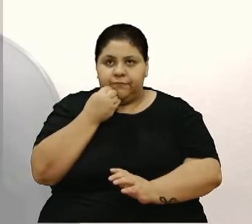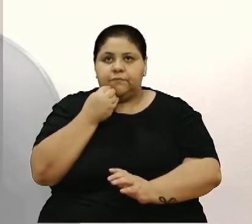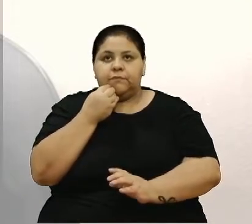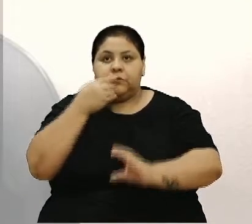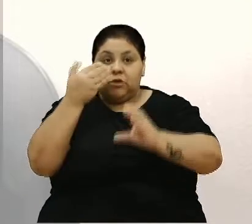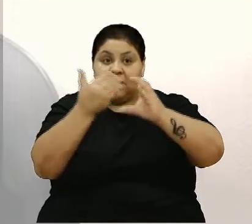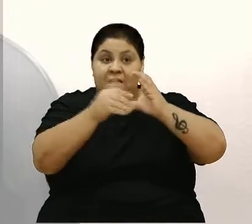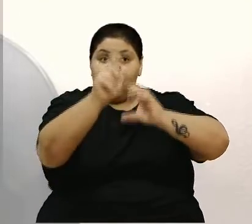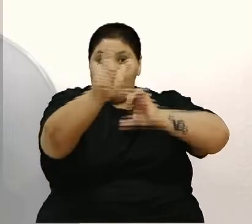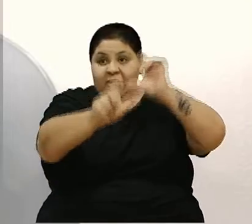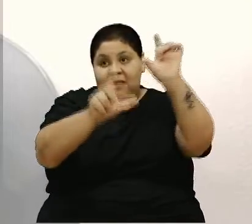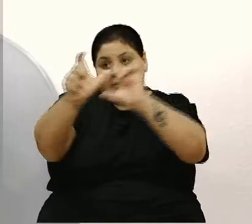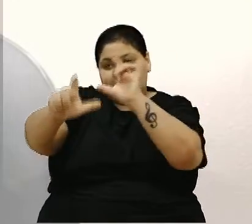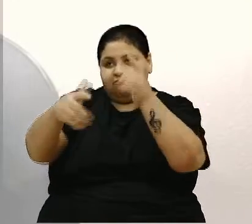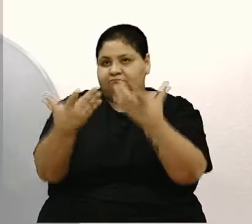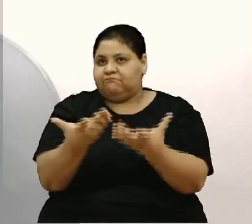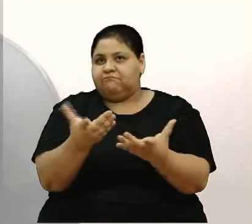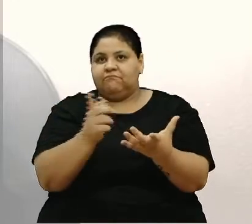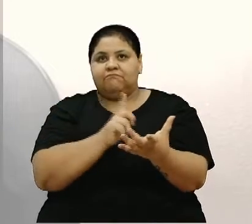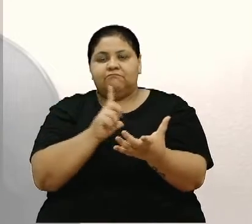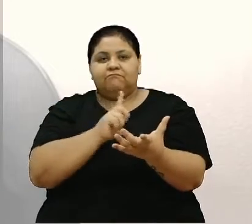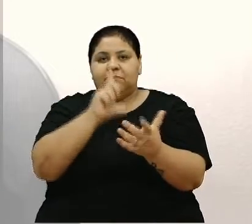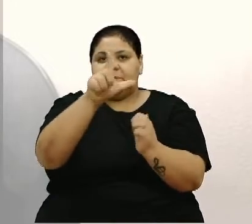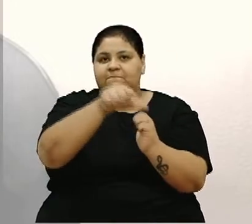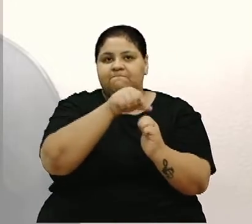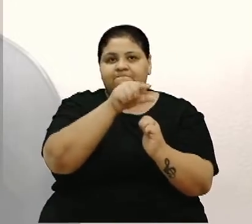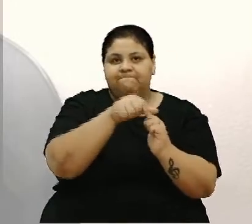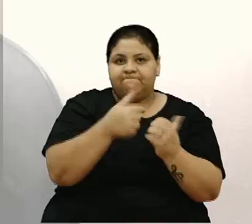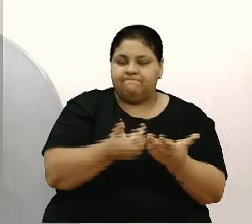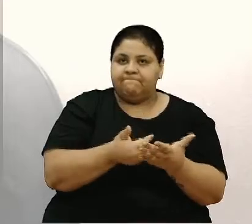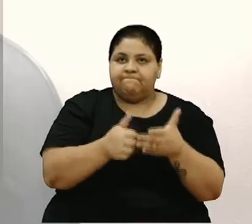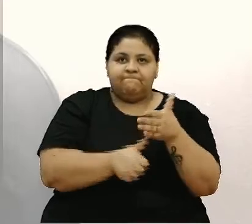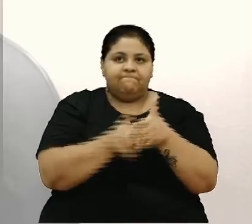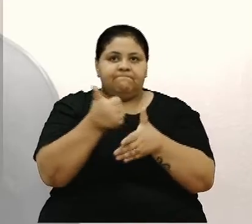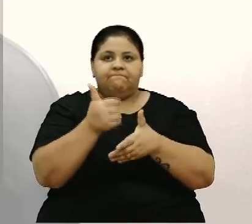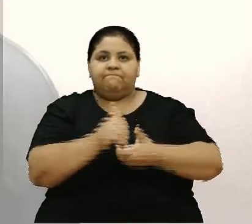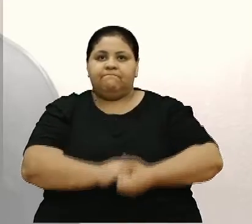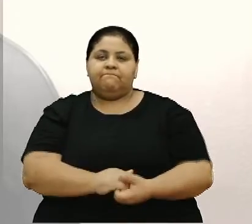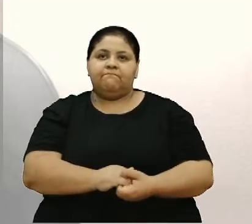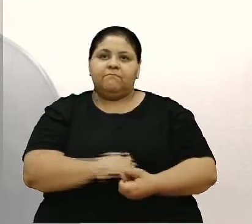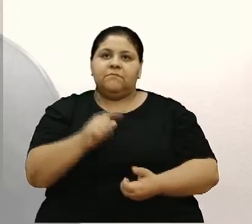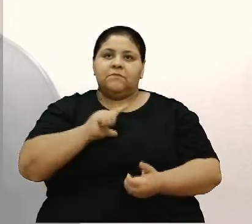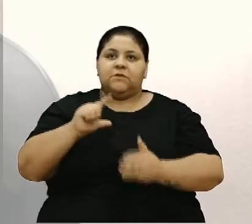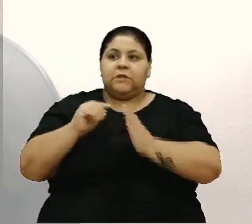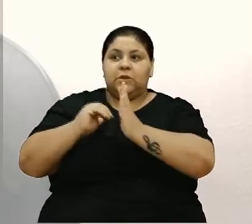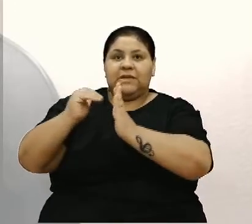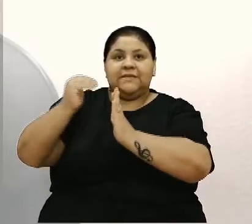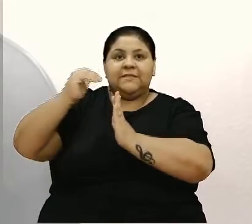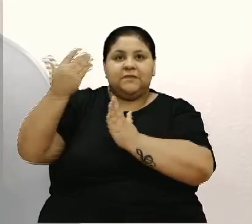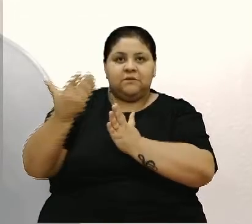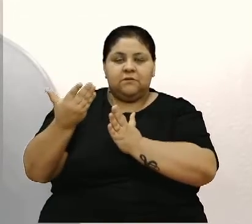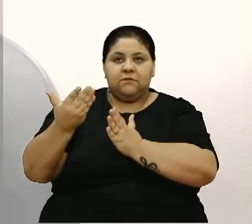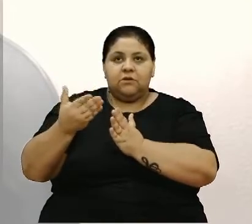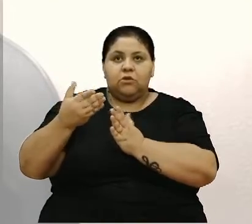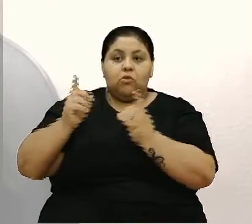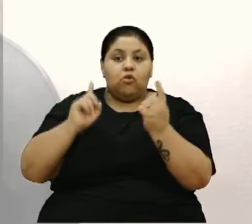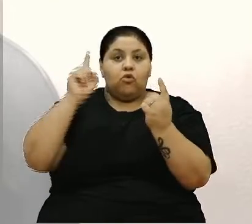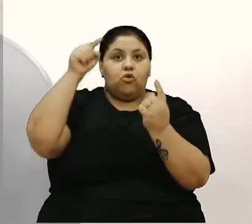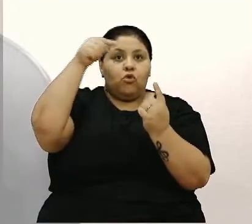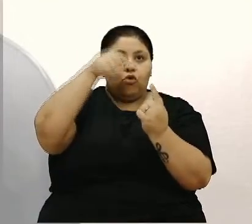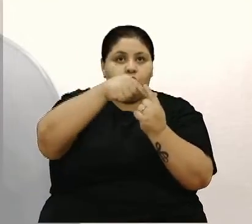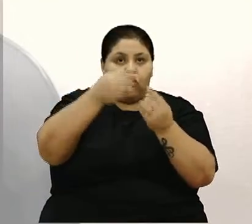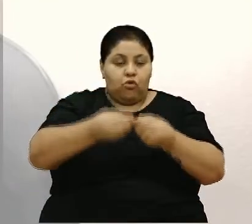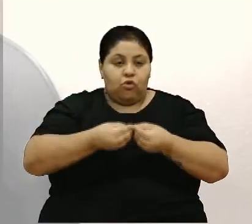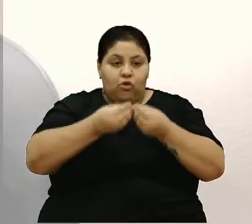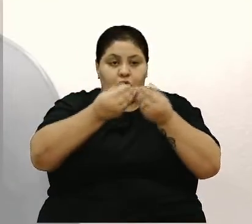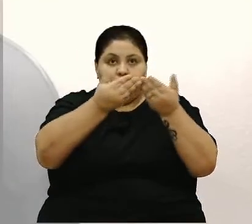essas pessoas para terem as suas empresas cada vez melhor e ter o crescimento. Então, o objetivo é dar o primeiro